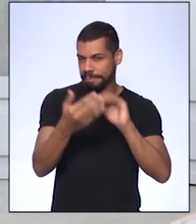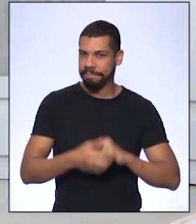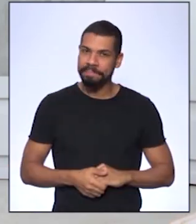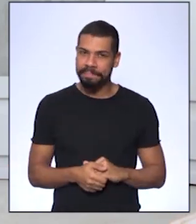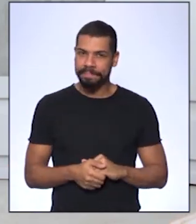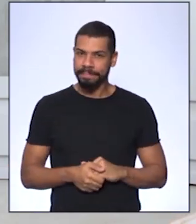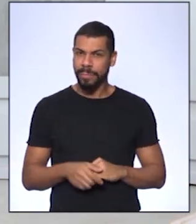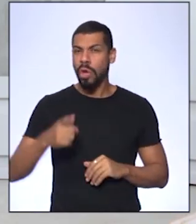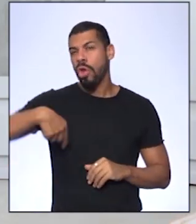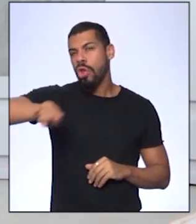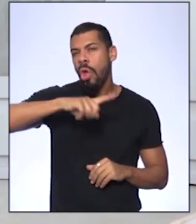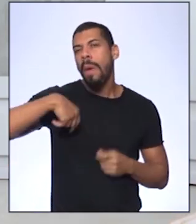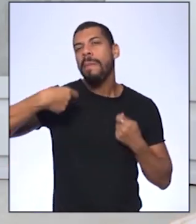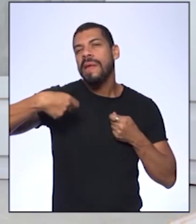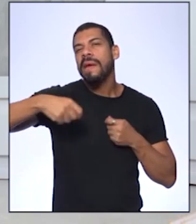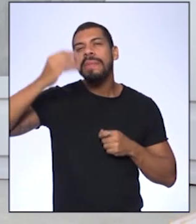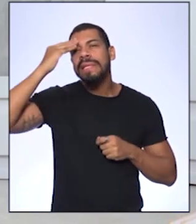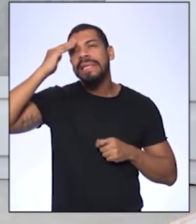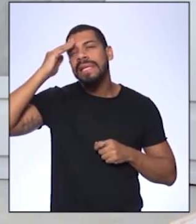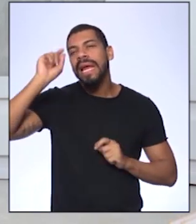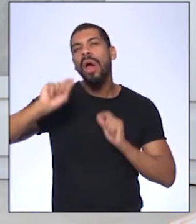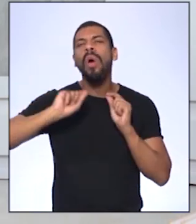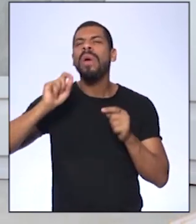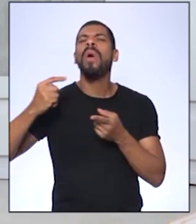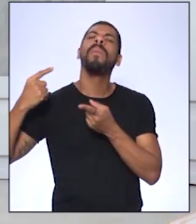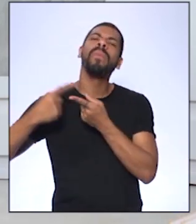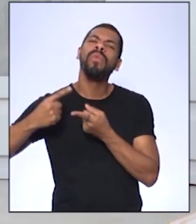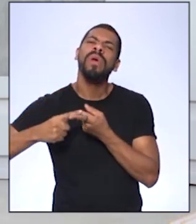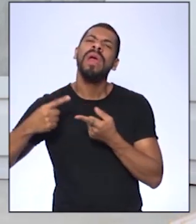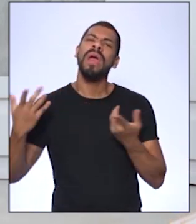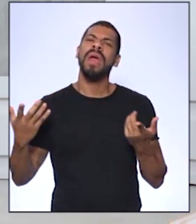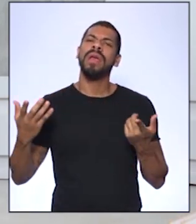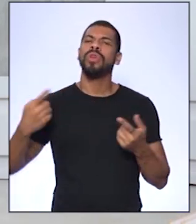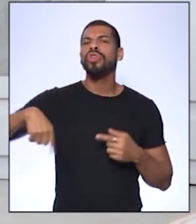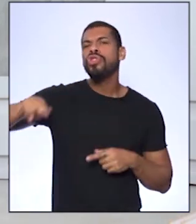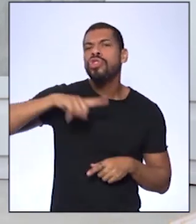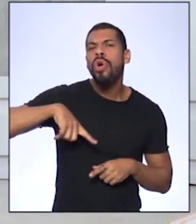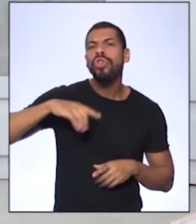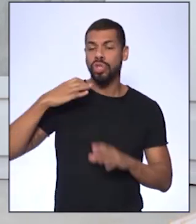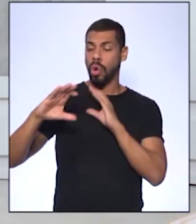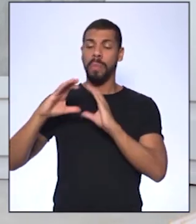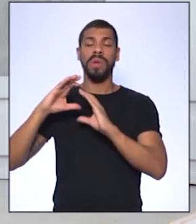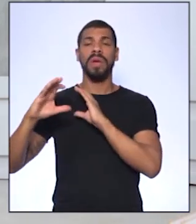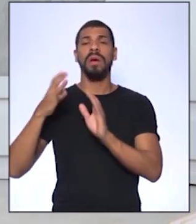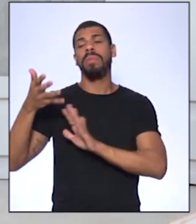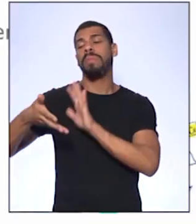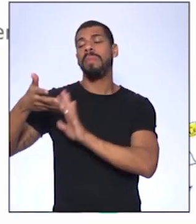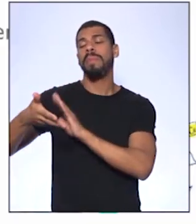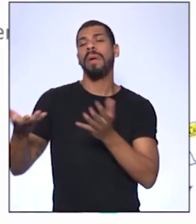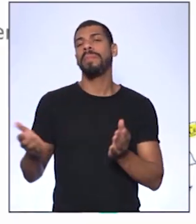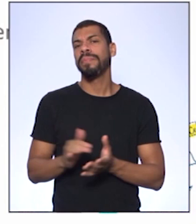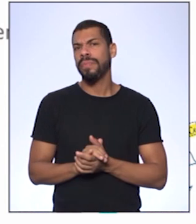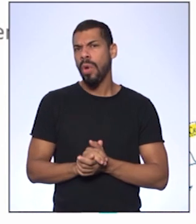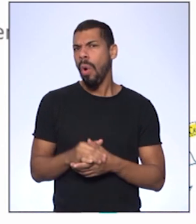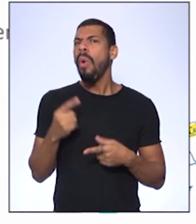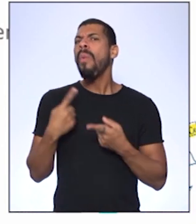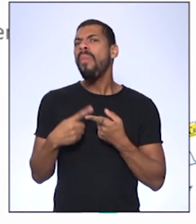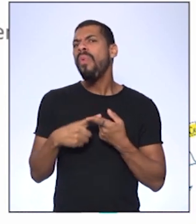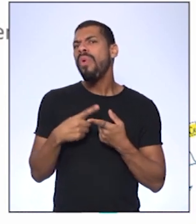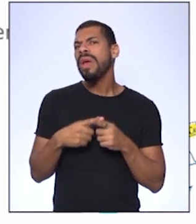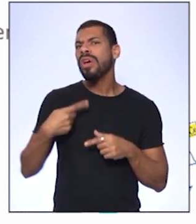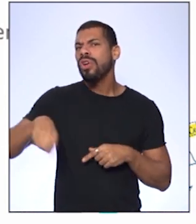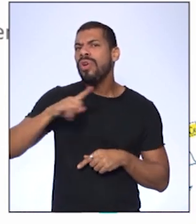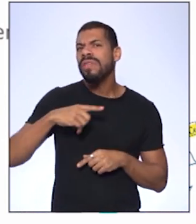Agora a gente precisa entender por que é e para que é que nós nos comunicamos. Por que nós